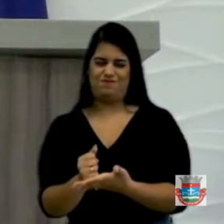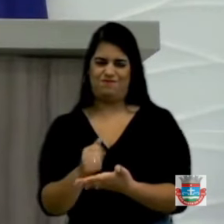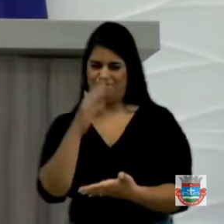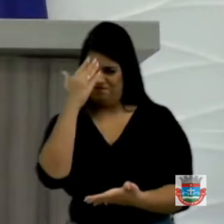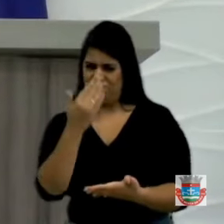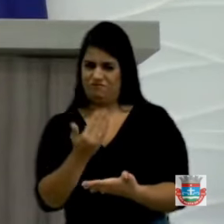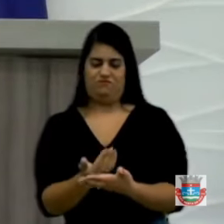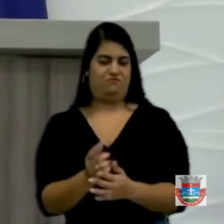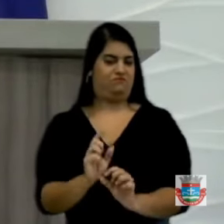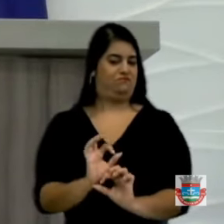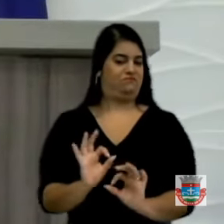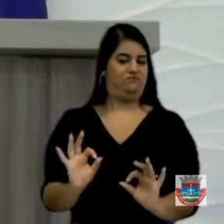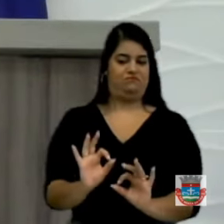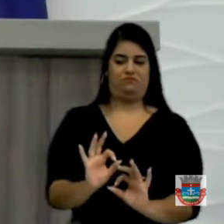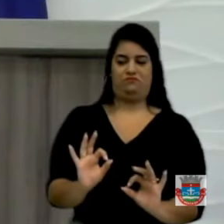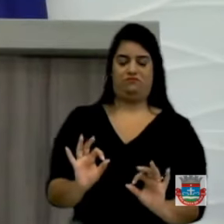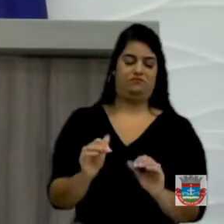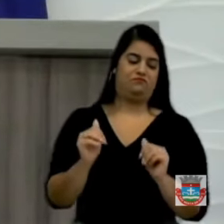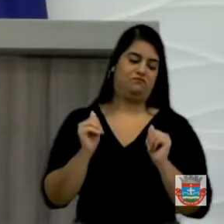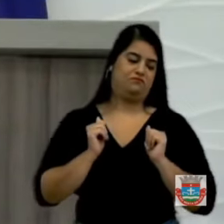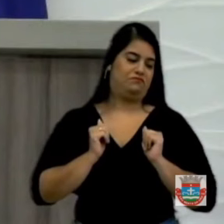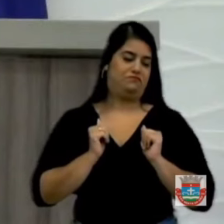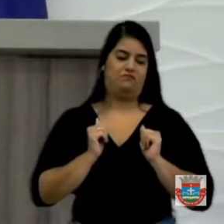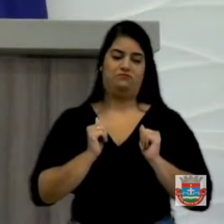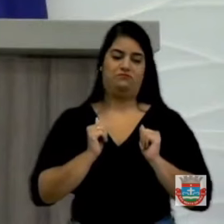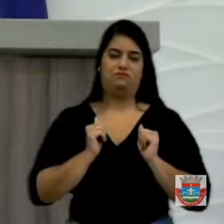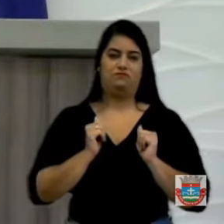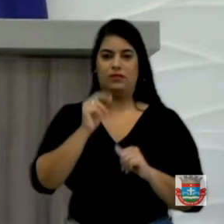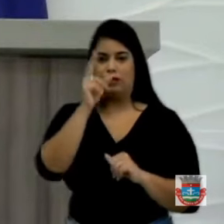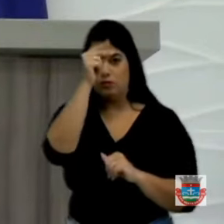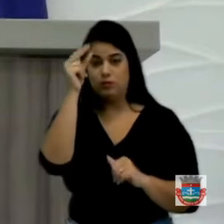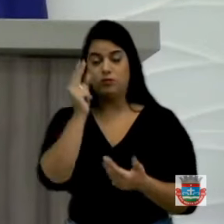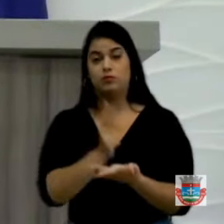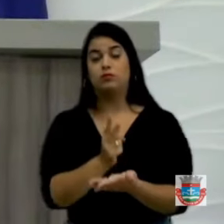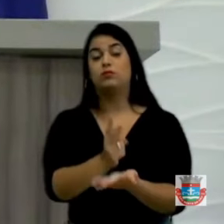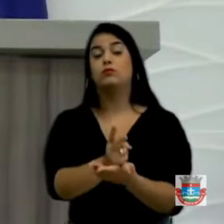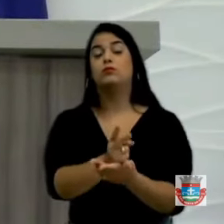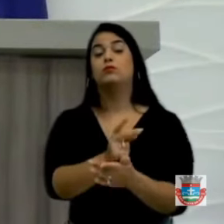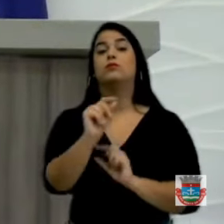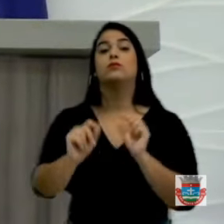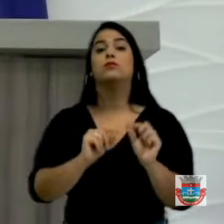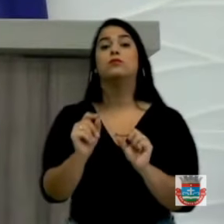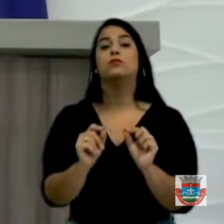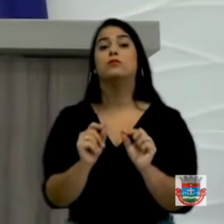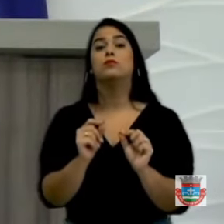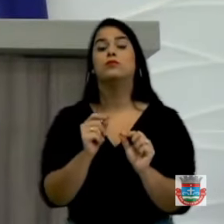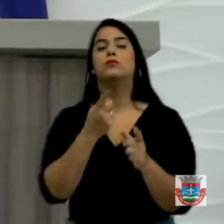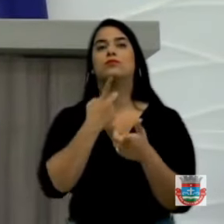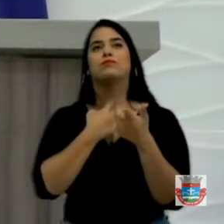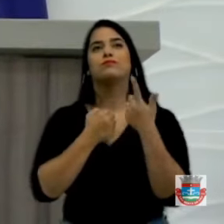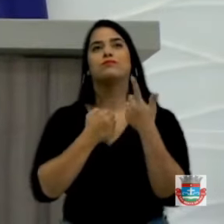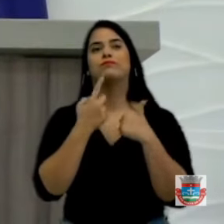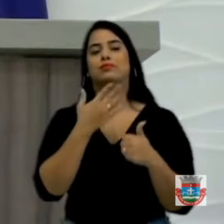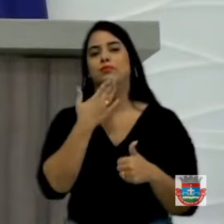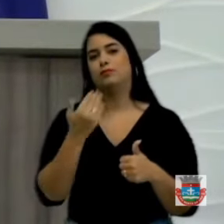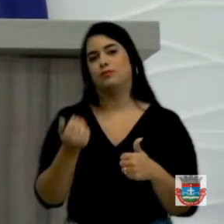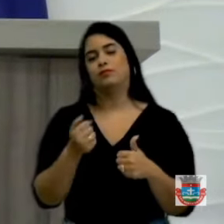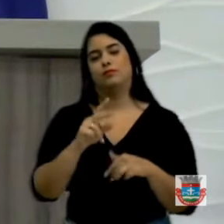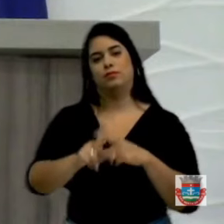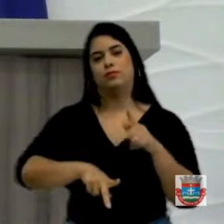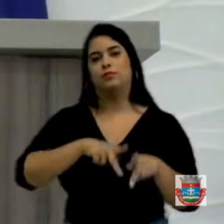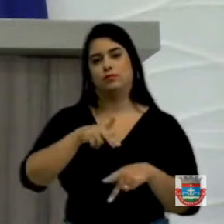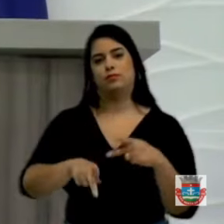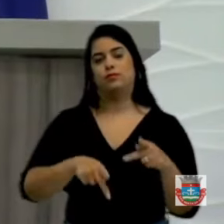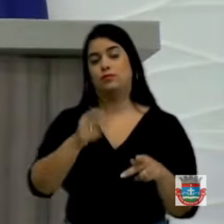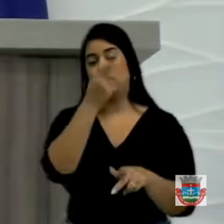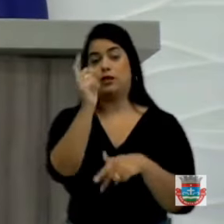E sabe muito bem a qualidade que ele é. O que ele sempre faz é querer sempre fazer o melhor para São Bento do Una. E